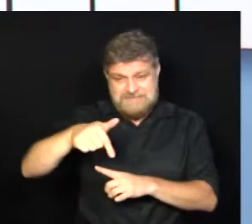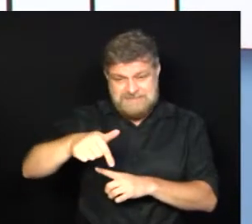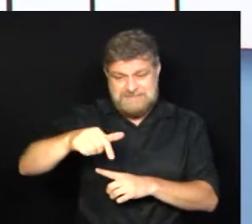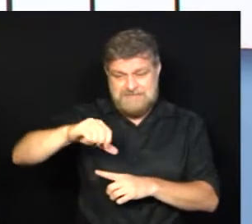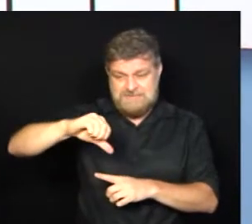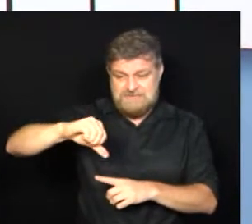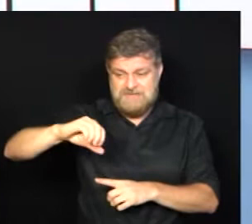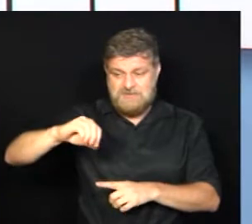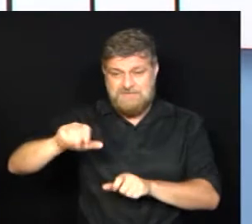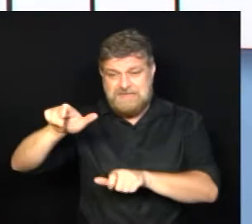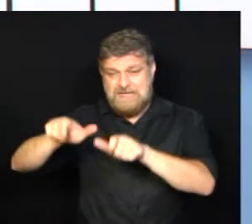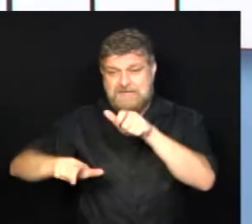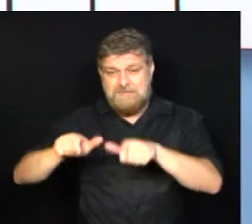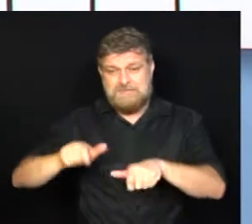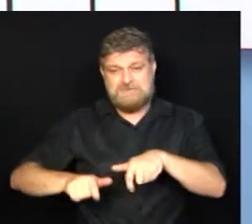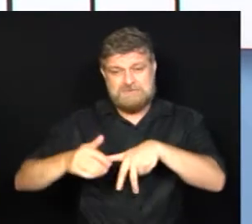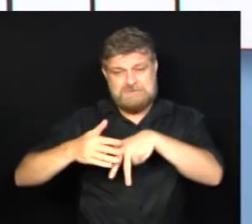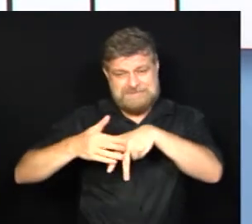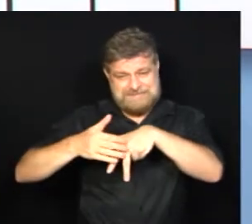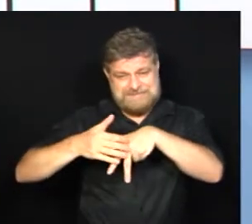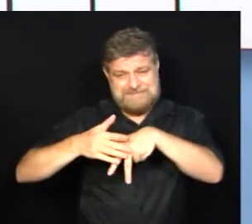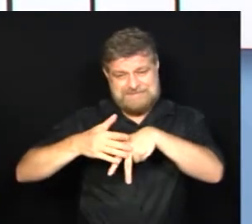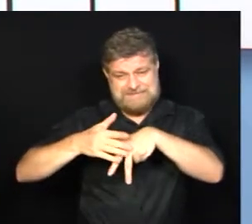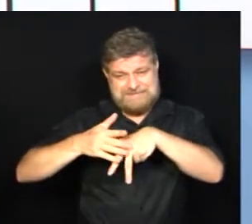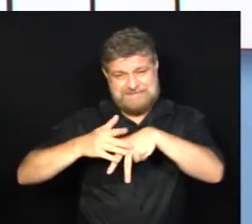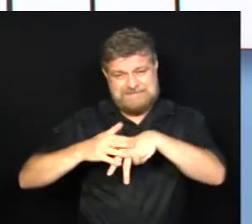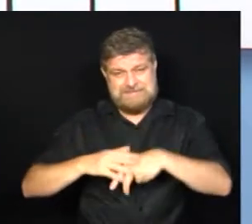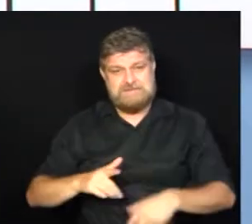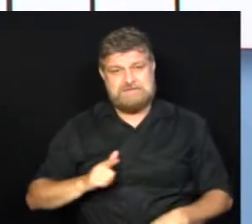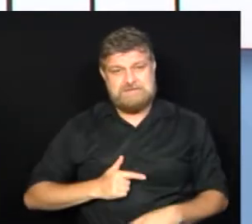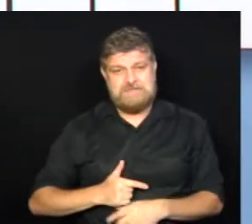8.105.790 casos da Covid-19, são